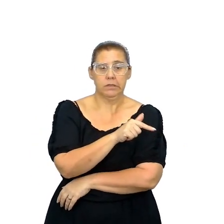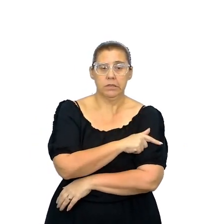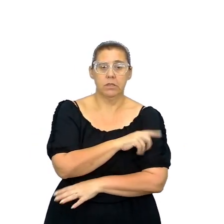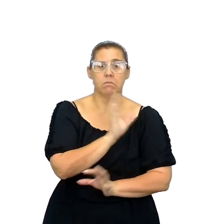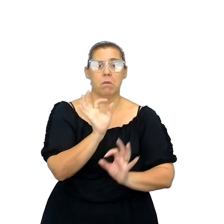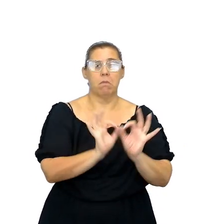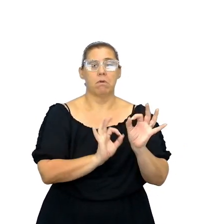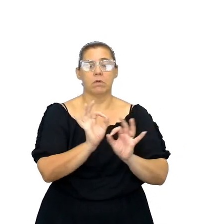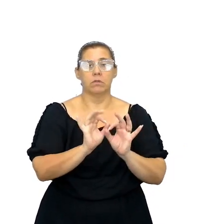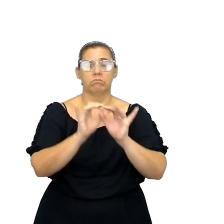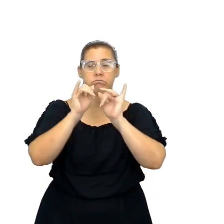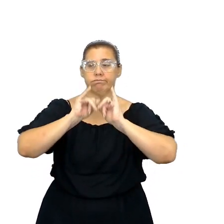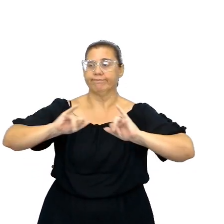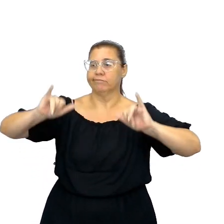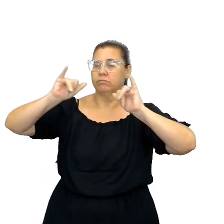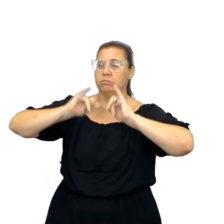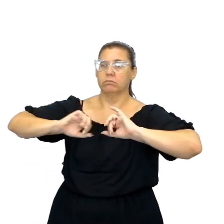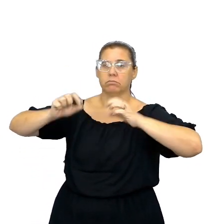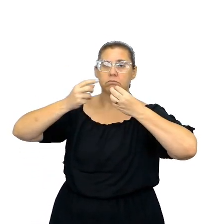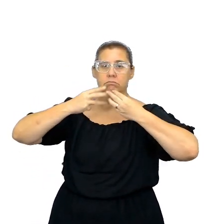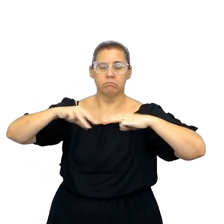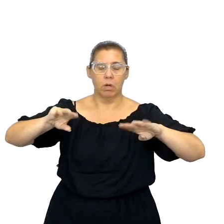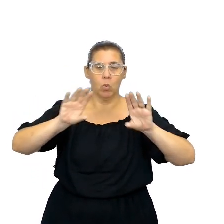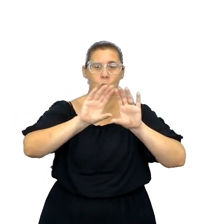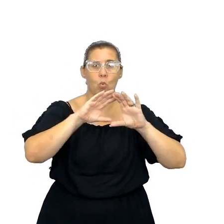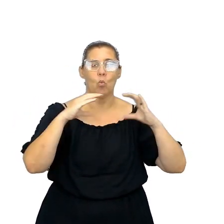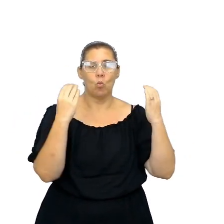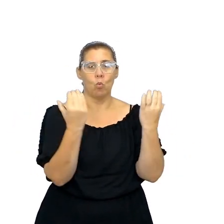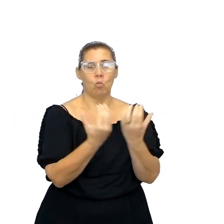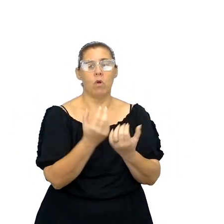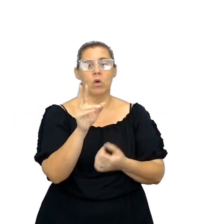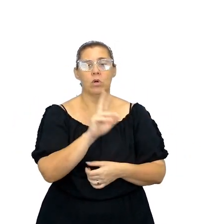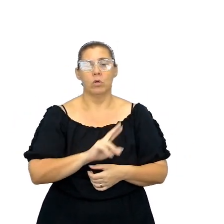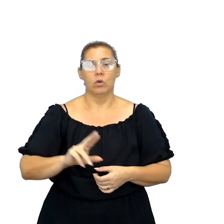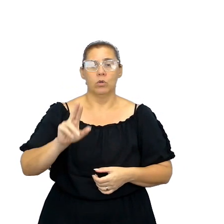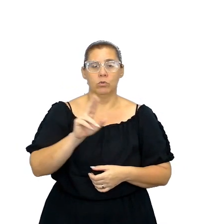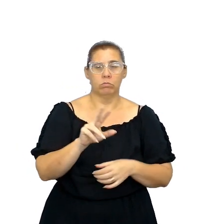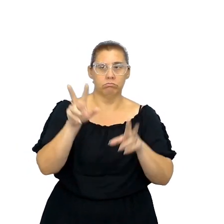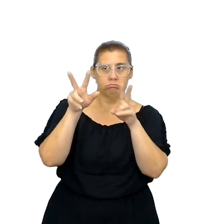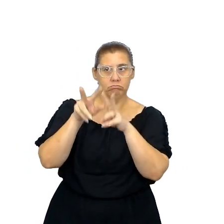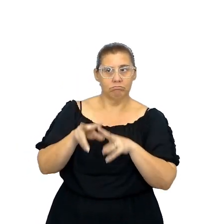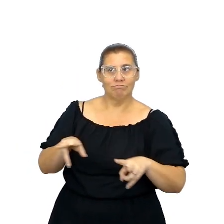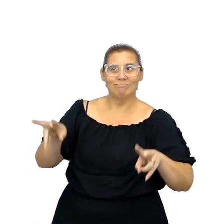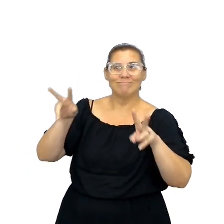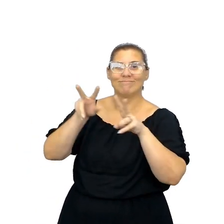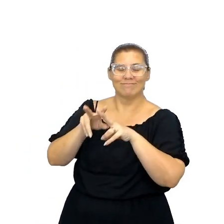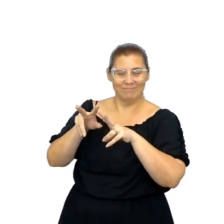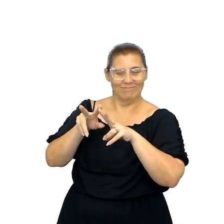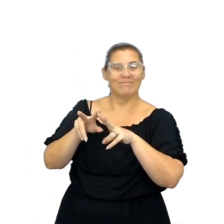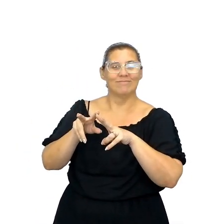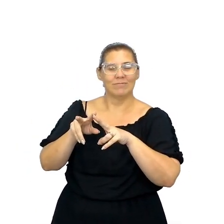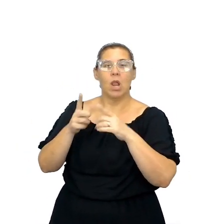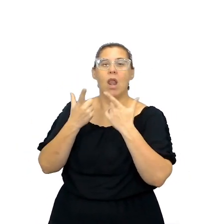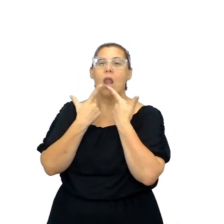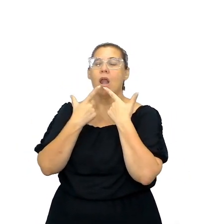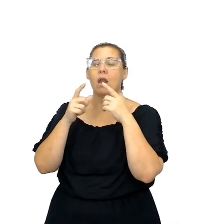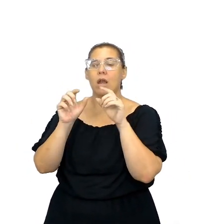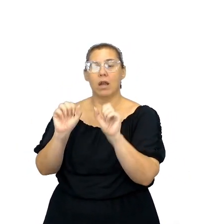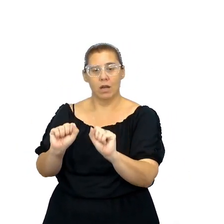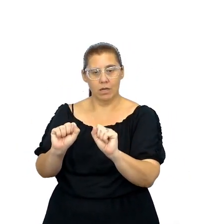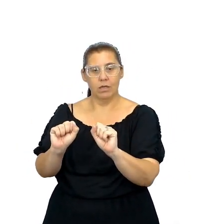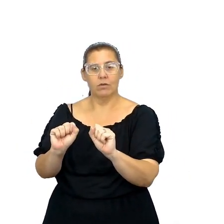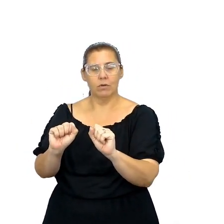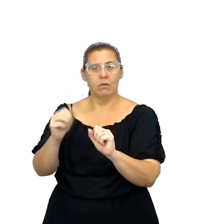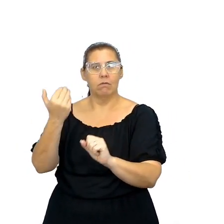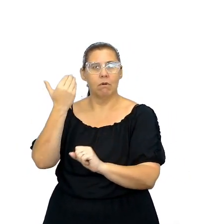produção de textos de campanha comunitária, utilizando recursos multissemióticos e linguísticos com a finalidade de conscientizar